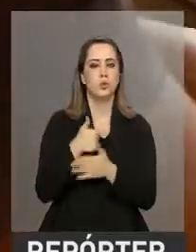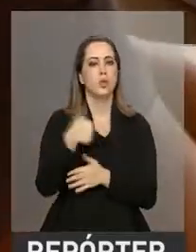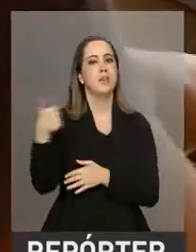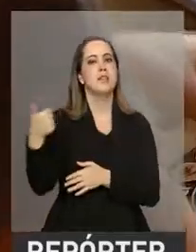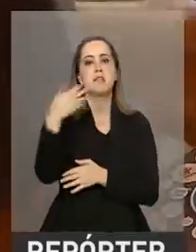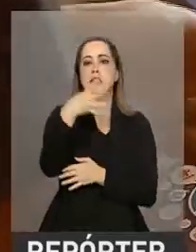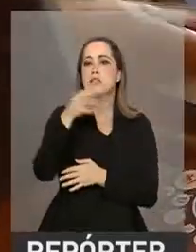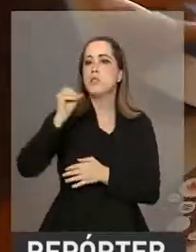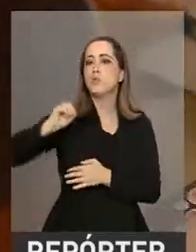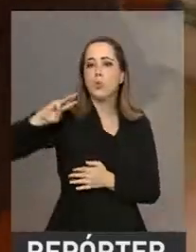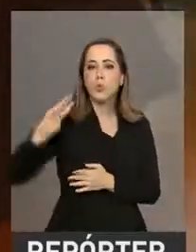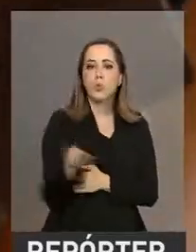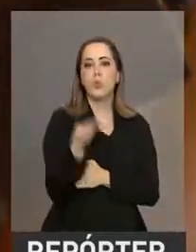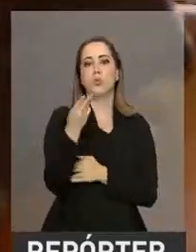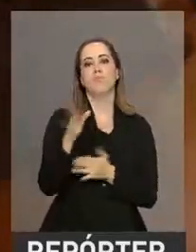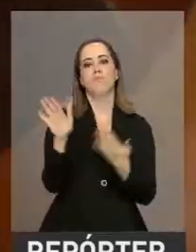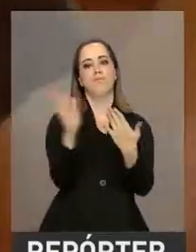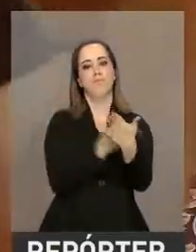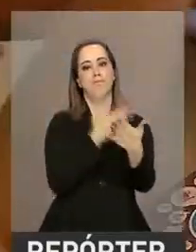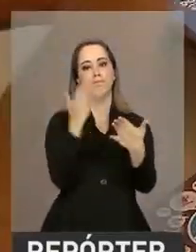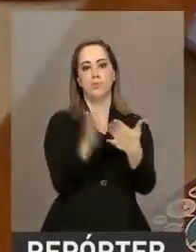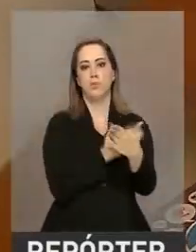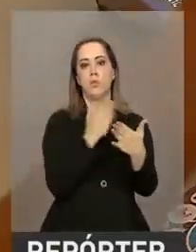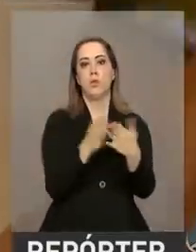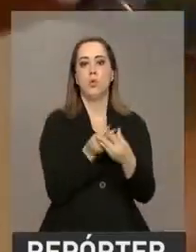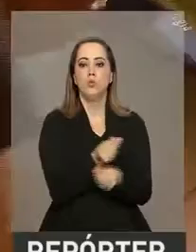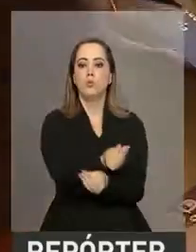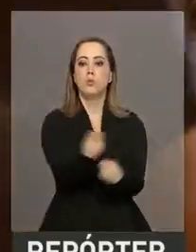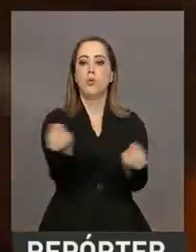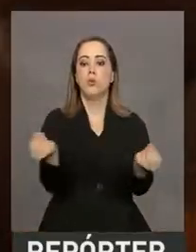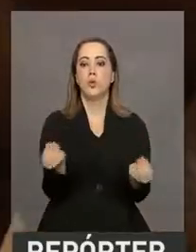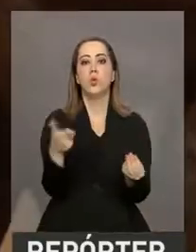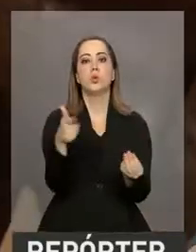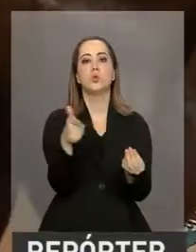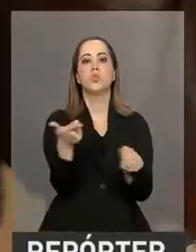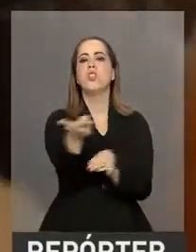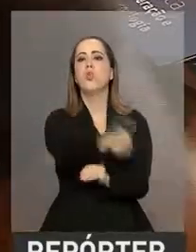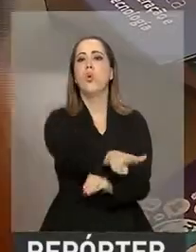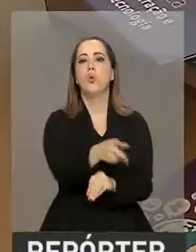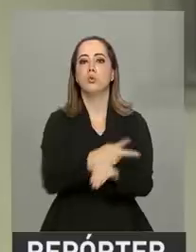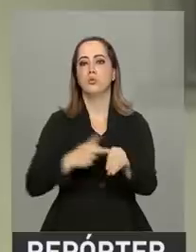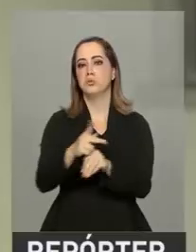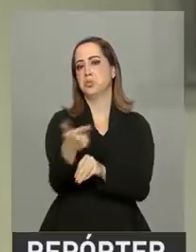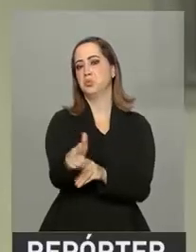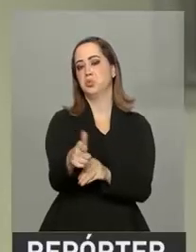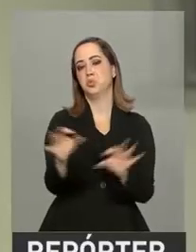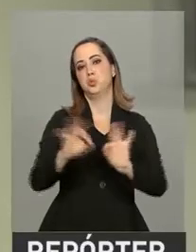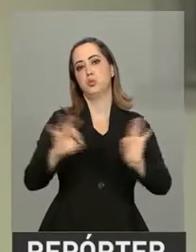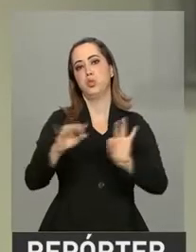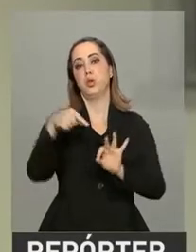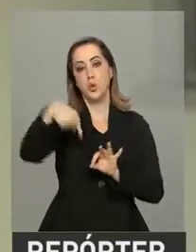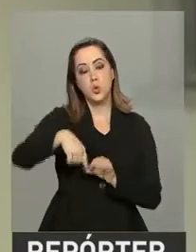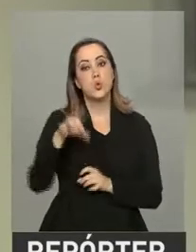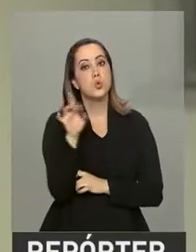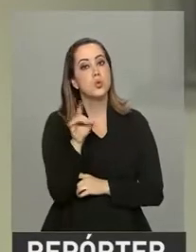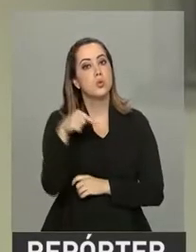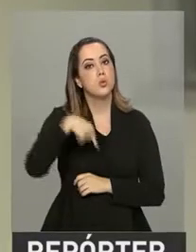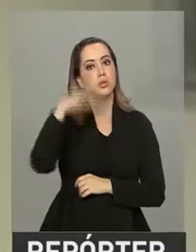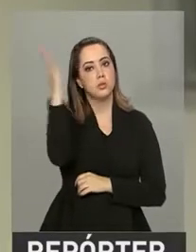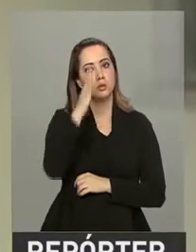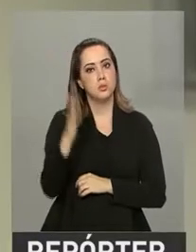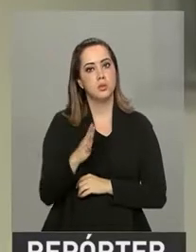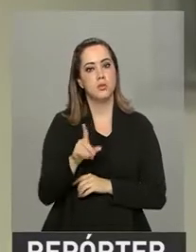140 milhões de livros que nós distribuímos não há nenhum país do mundo que tem um programa igual a isso a índia